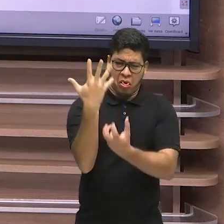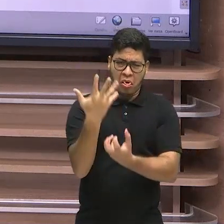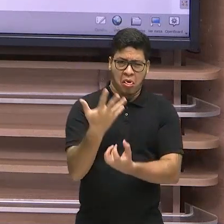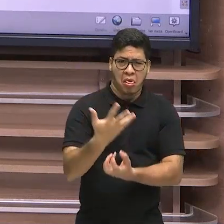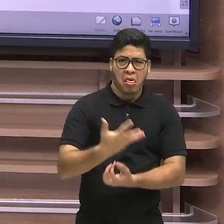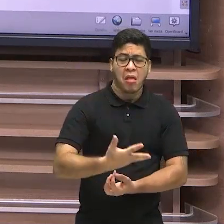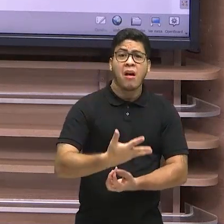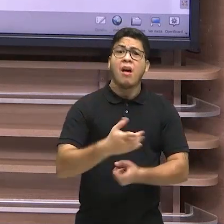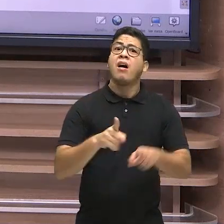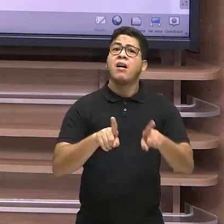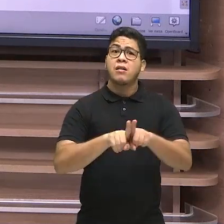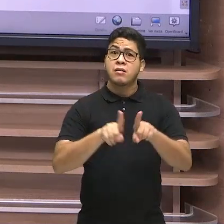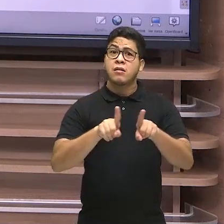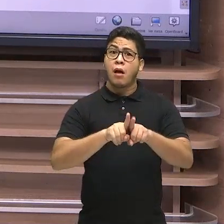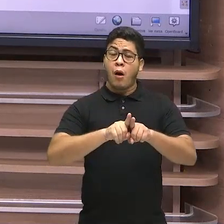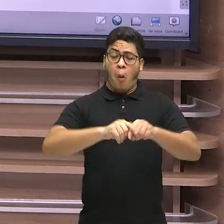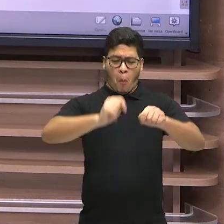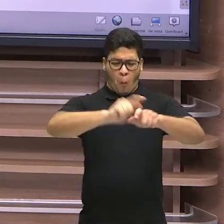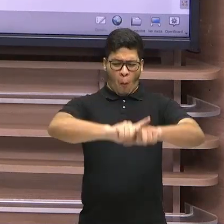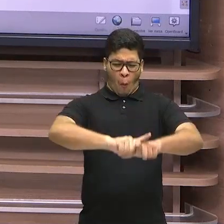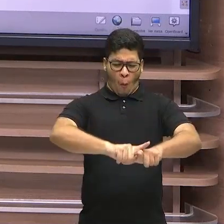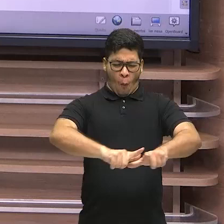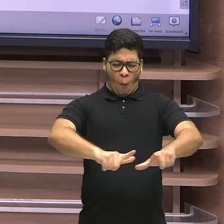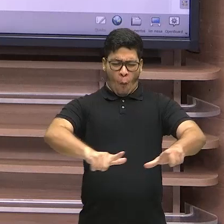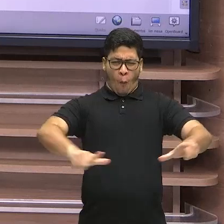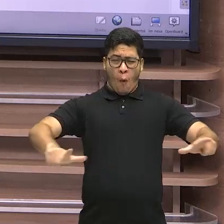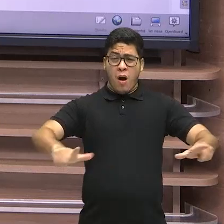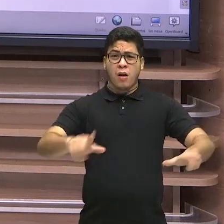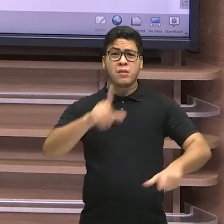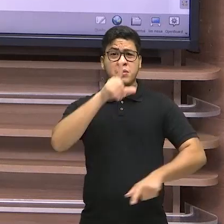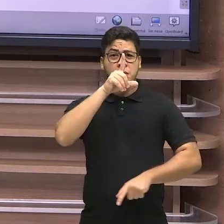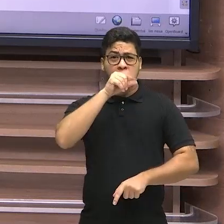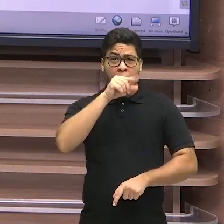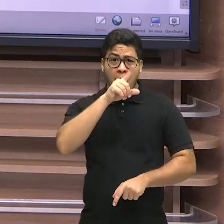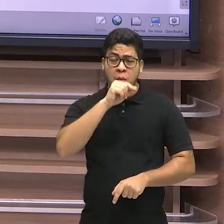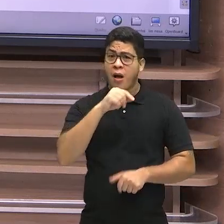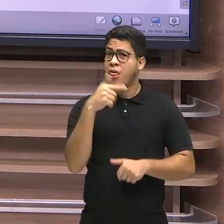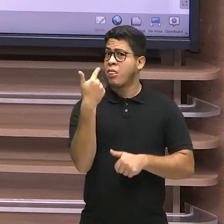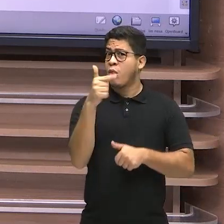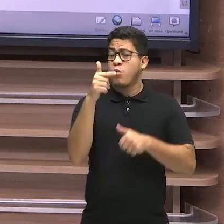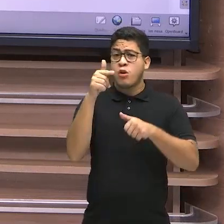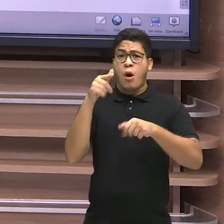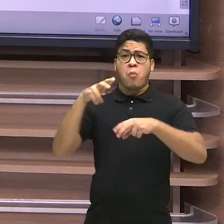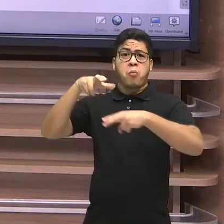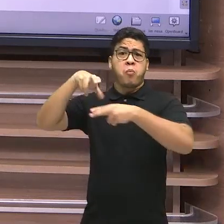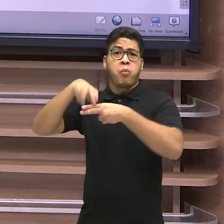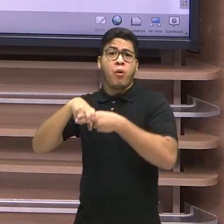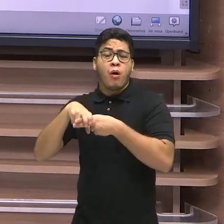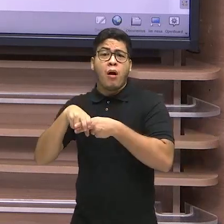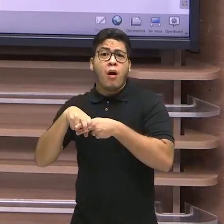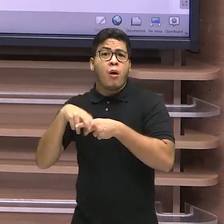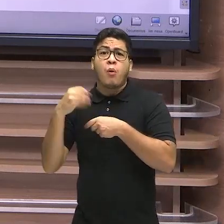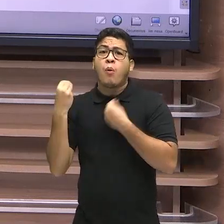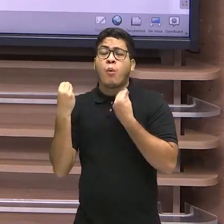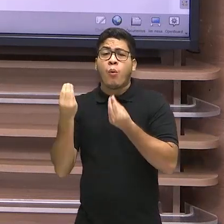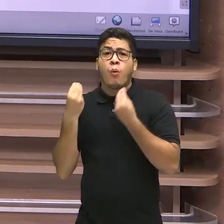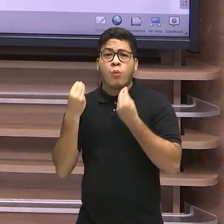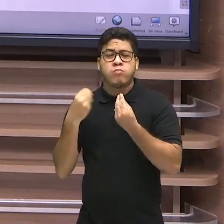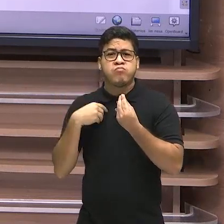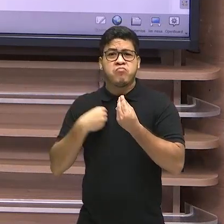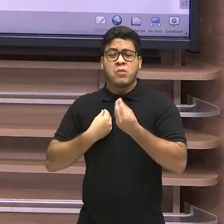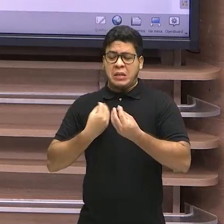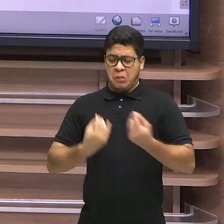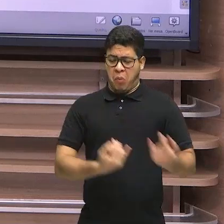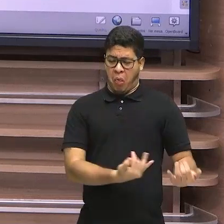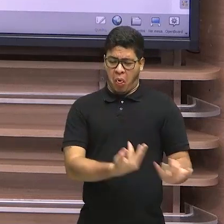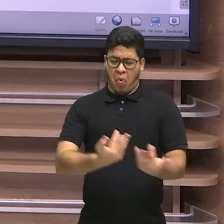viraram campos, aves também que não tinham mais para onde fugir. Então houve aí todo um prejuízo com essa queimada,